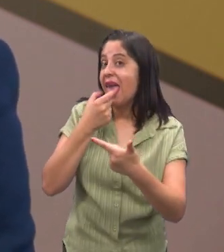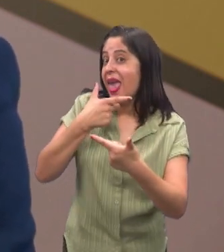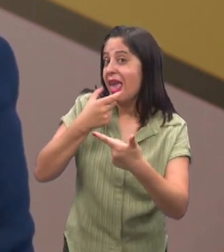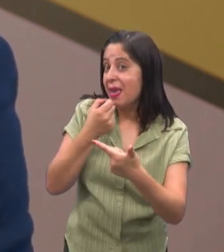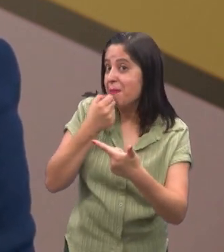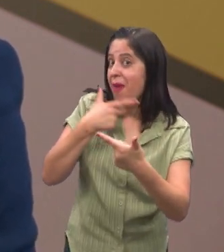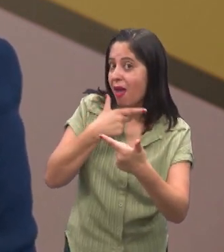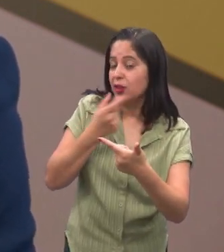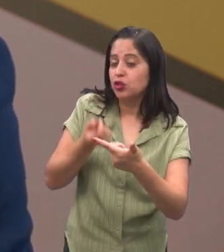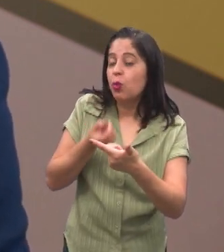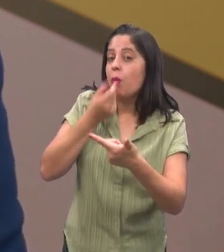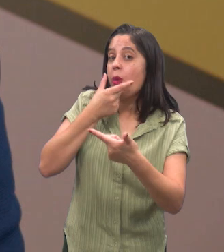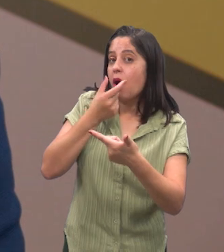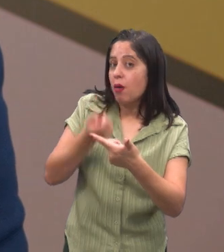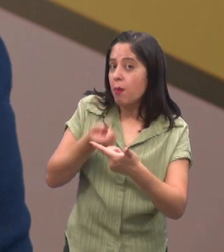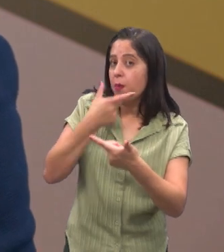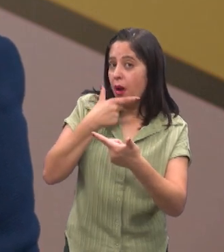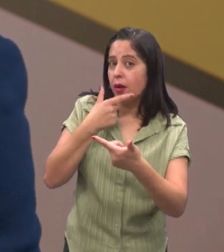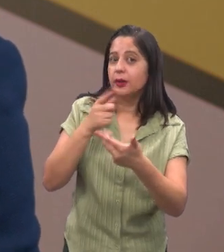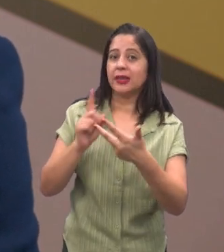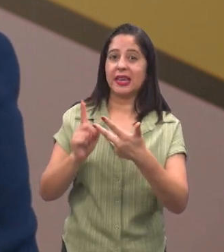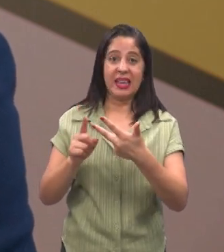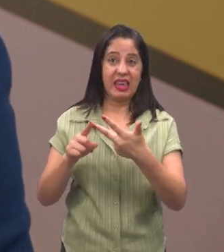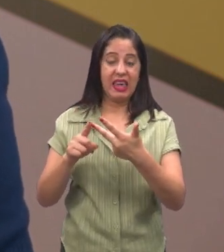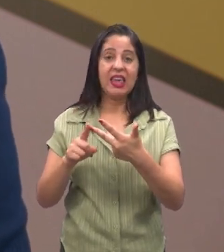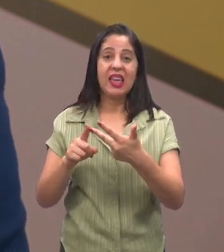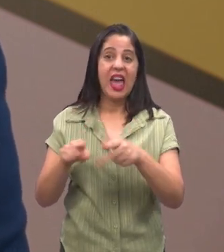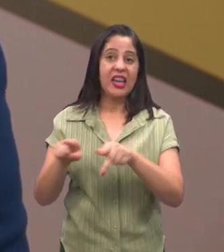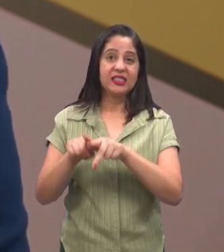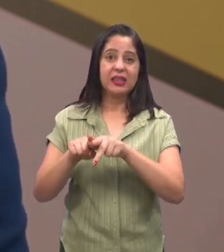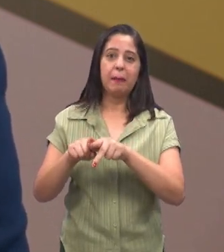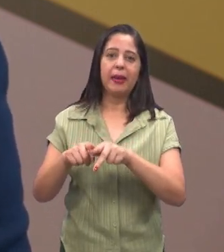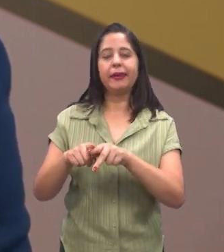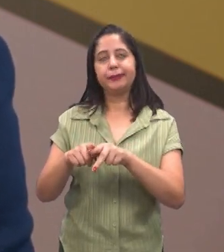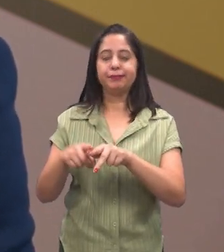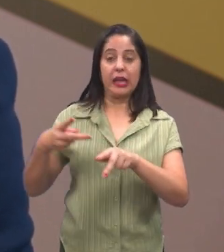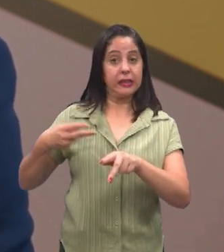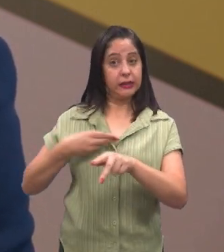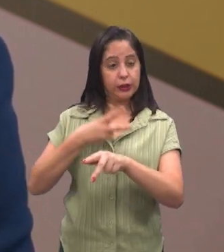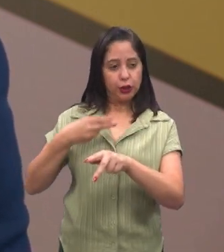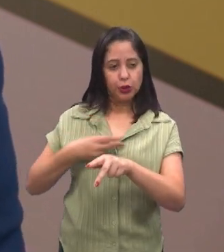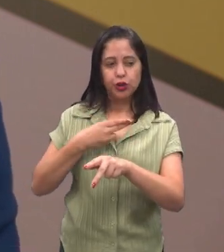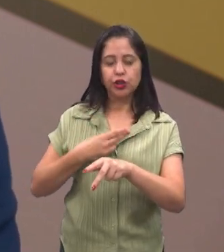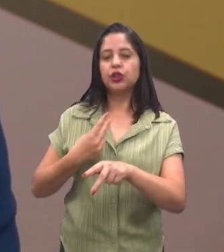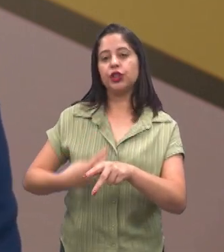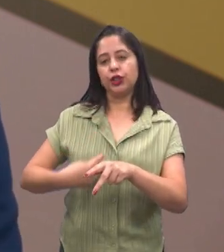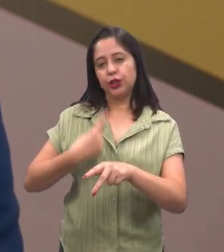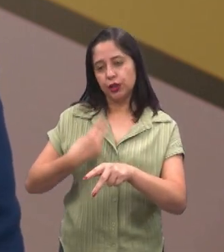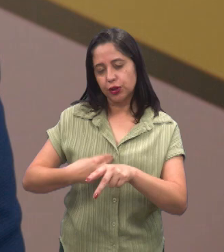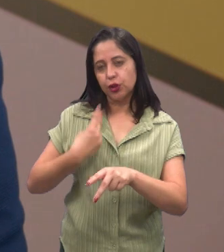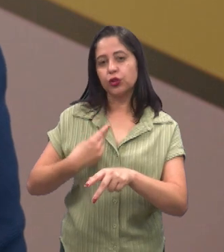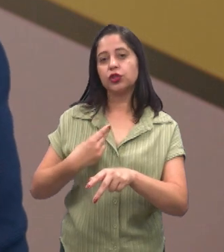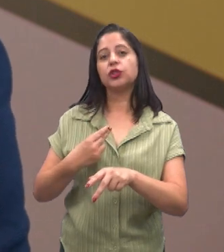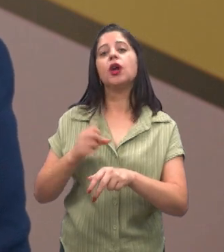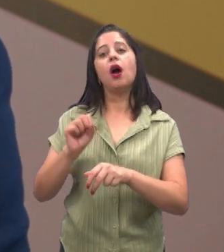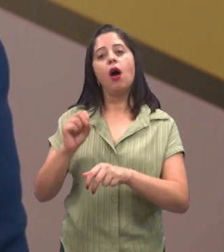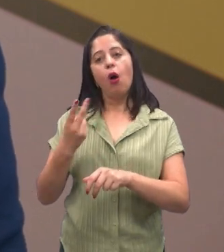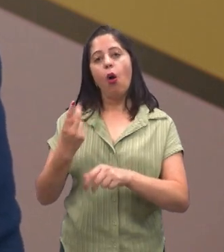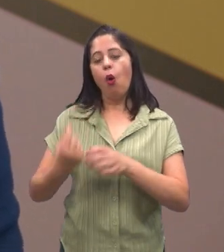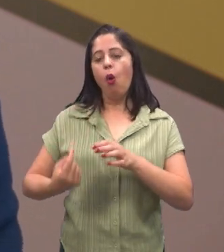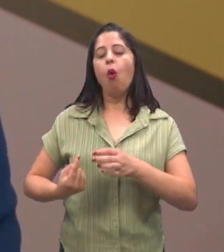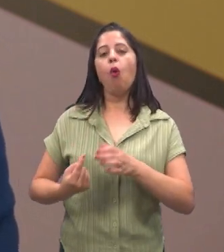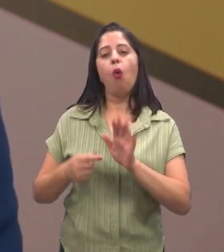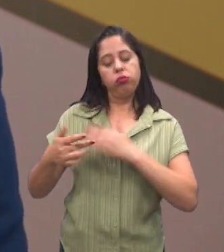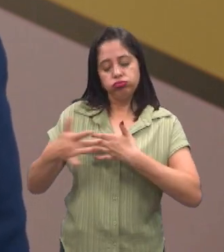úteis, medicamentos e procedimentos invasivos, no caso, e tanto os exames, né, mais invasivos quanto